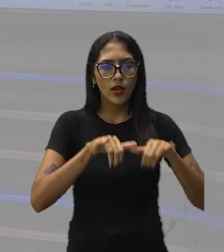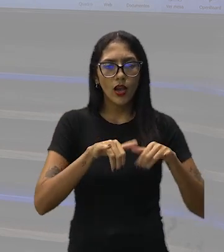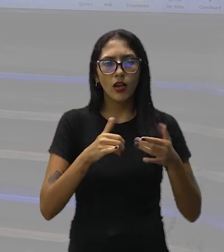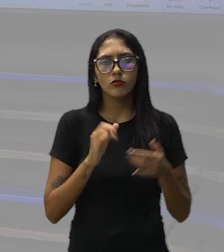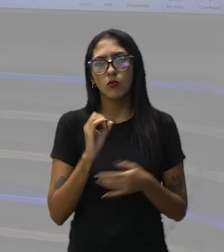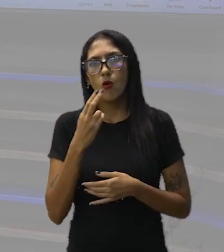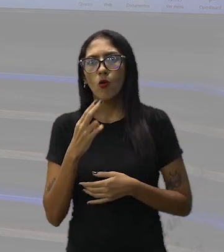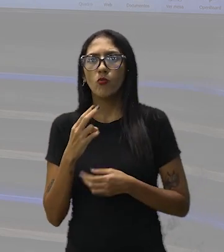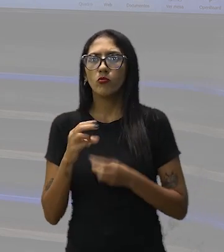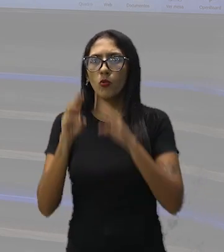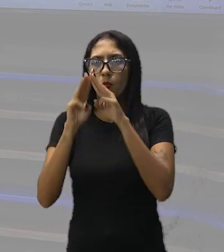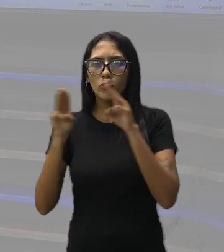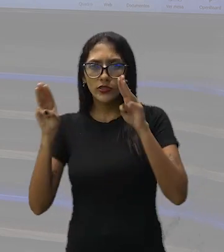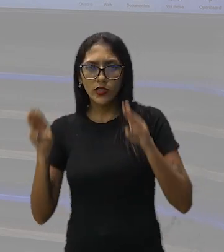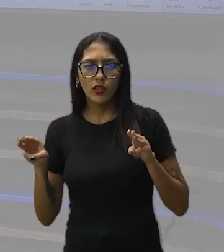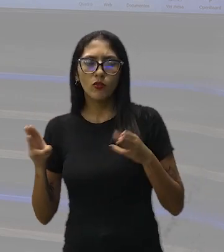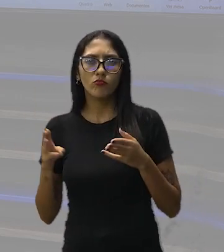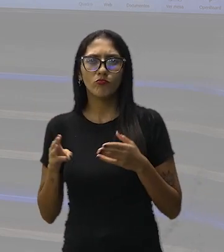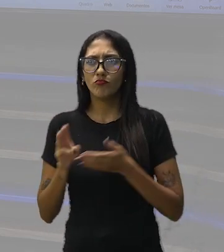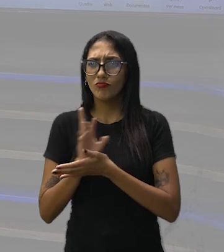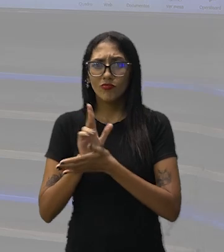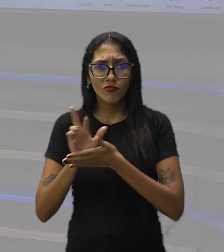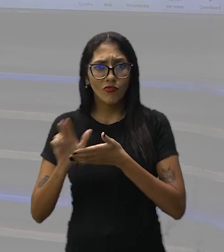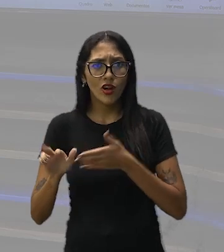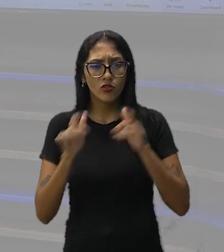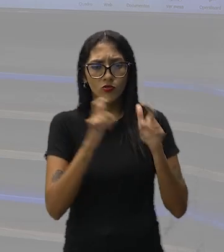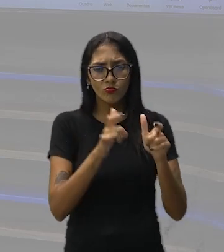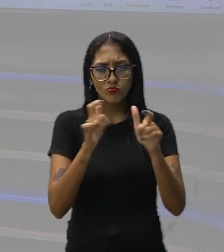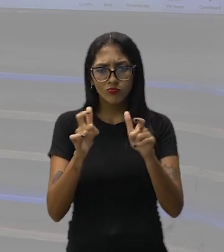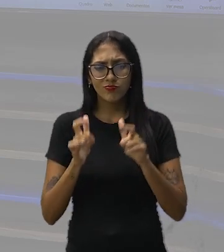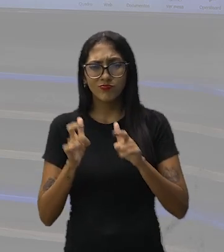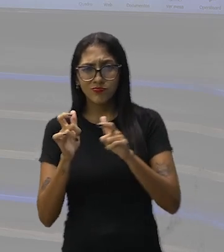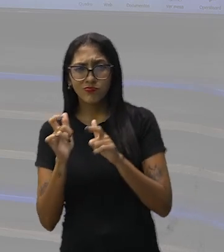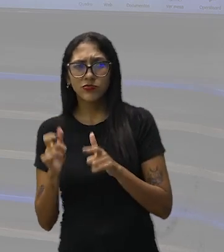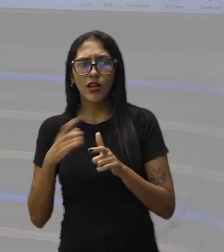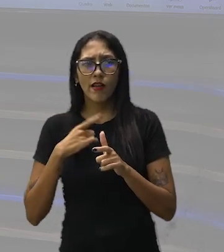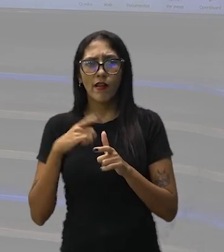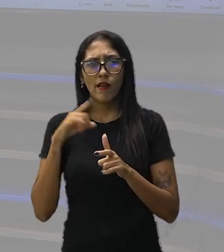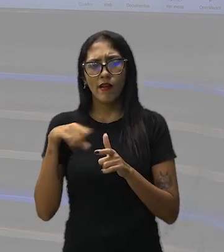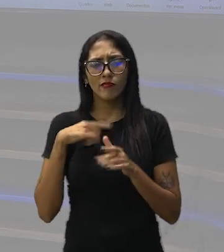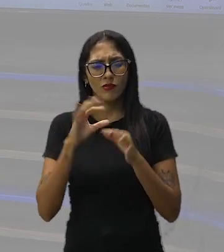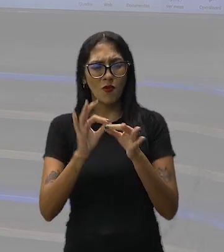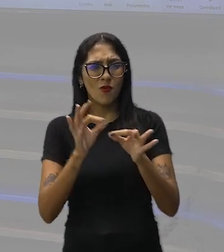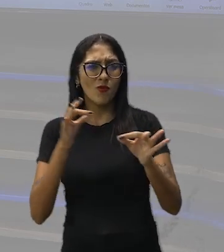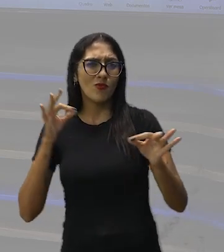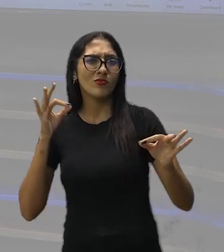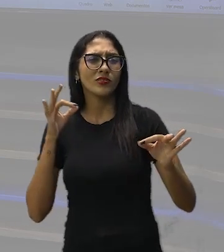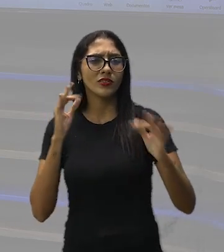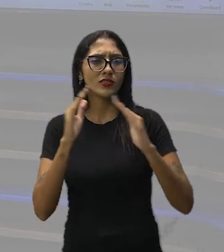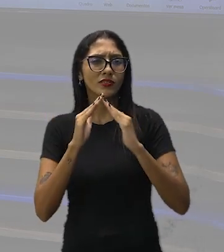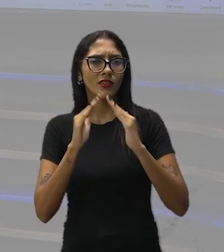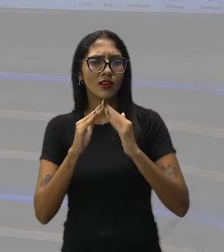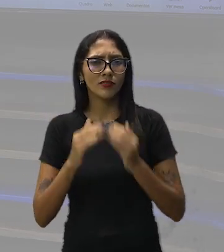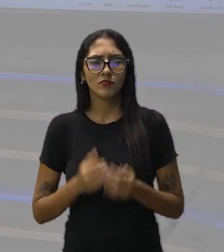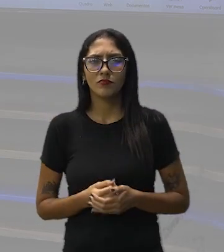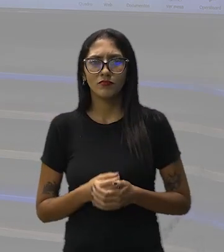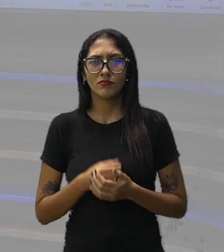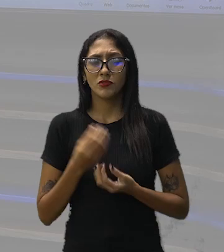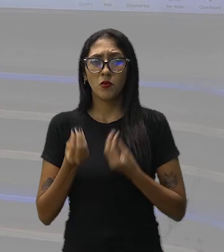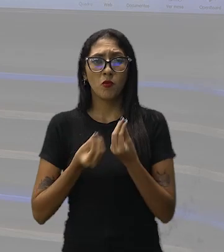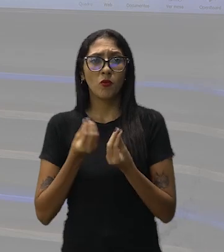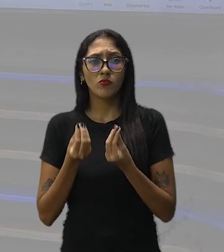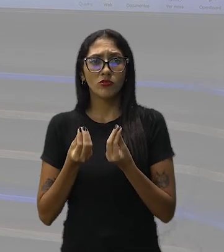ir no museu, tá? Então, são locais que, de repente, se localizam um pouco longe da sua casa. Aí você vai deixar de